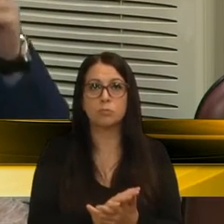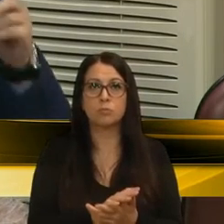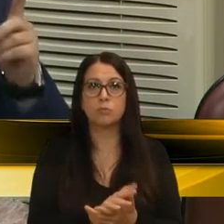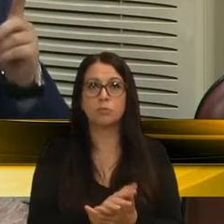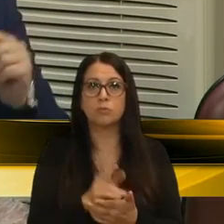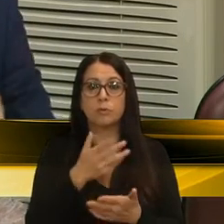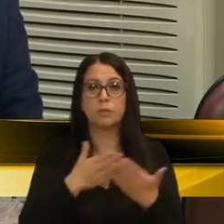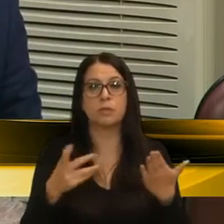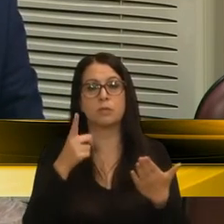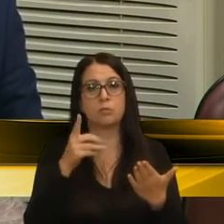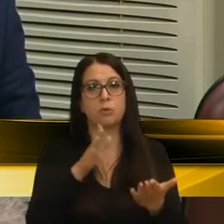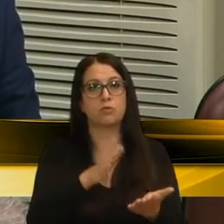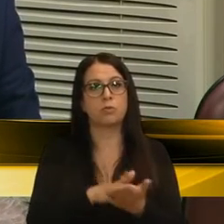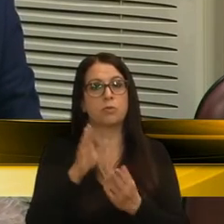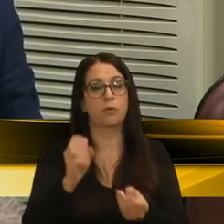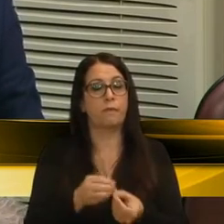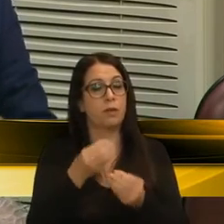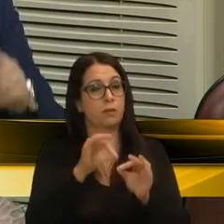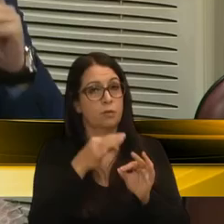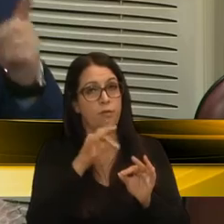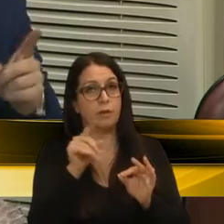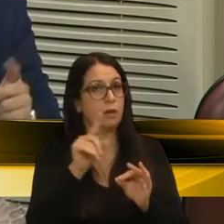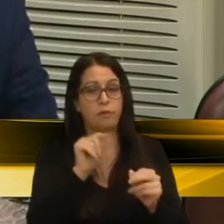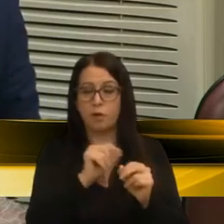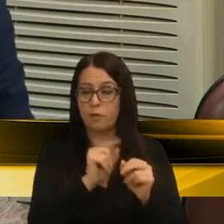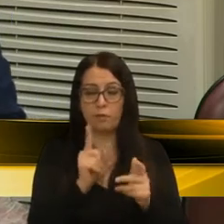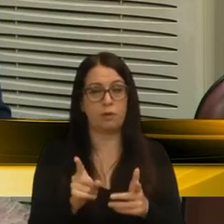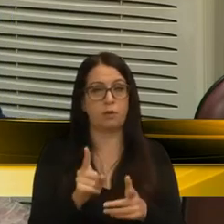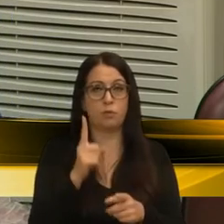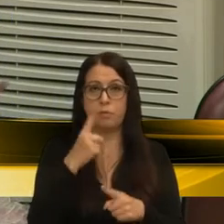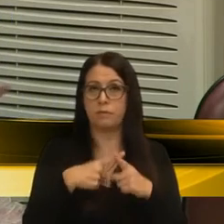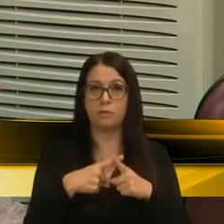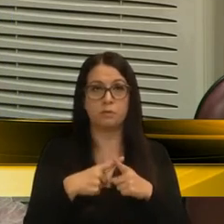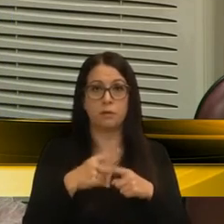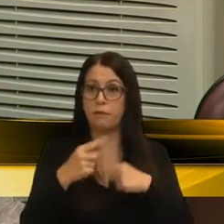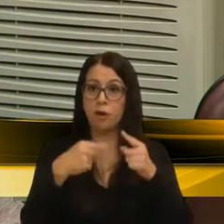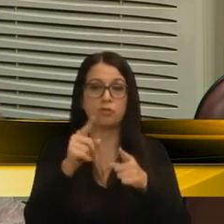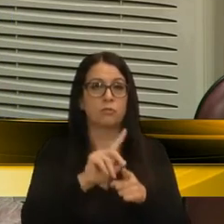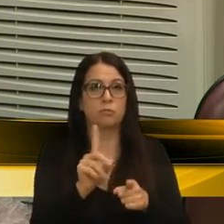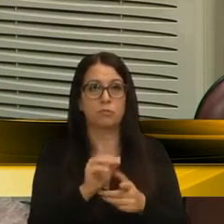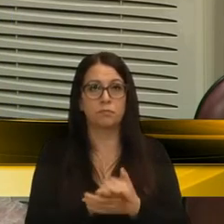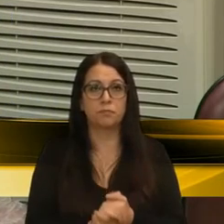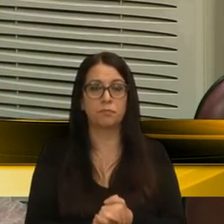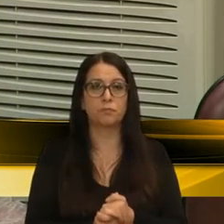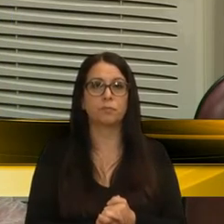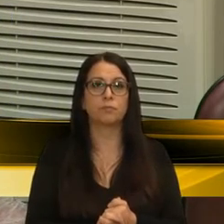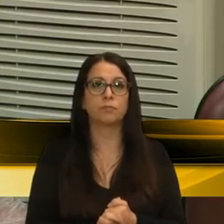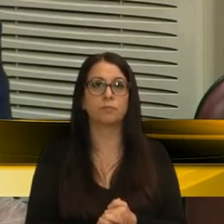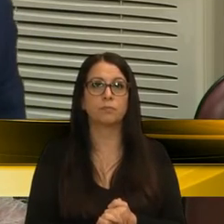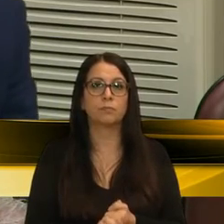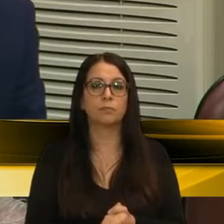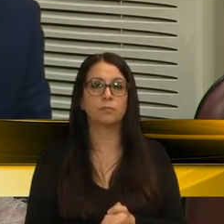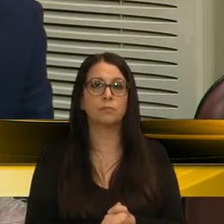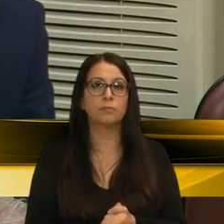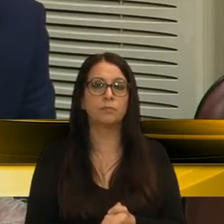perdemos uma edição da festa ela não foi realizada uma vez não foi adiado até novo né